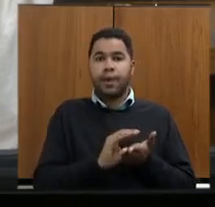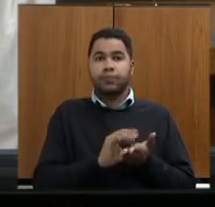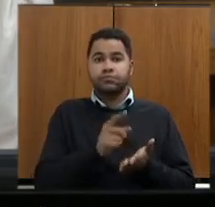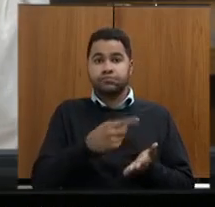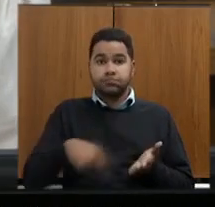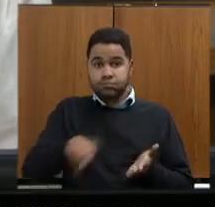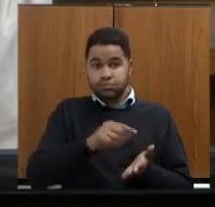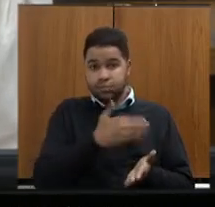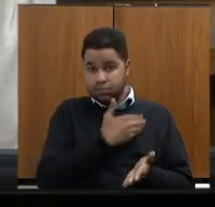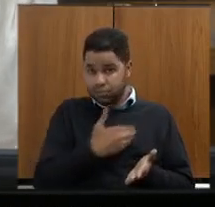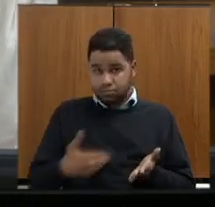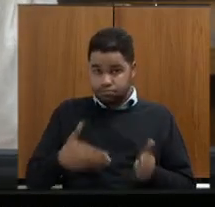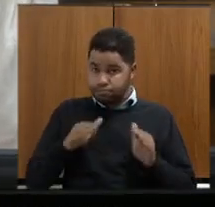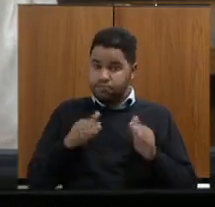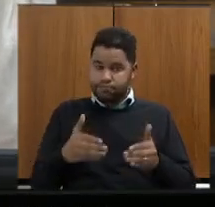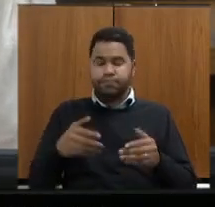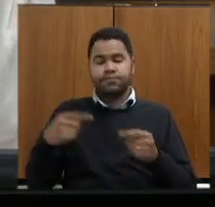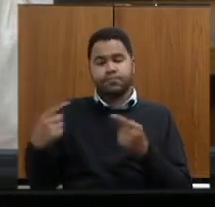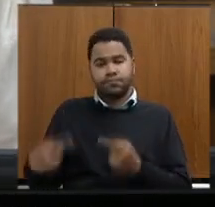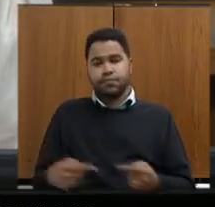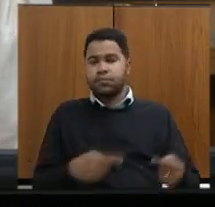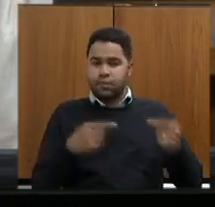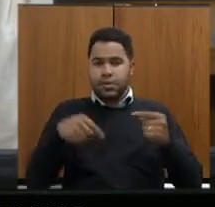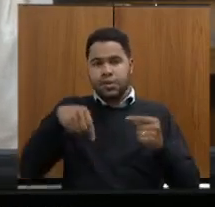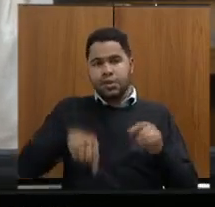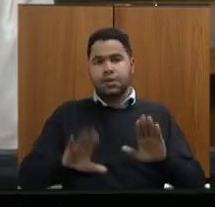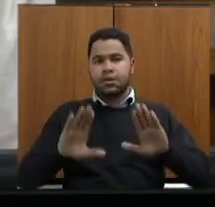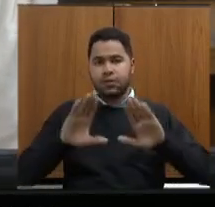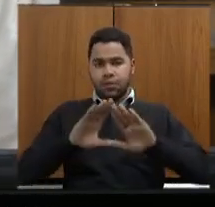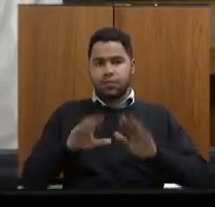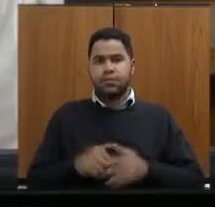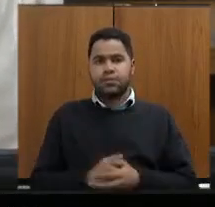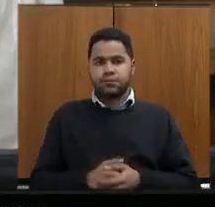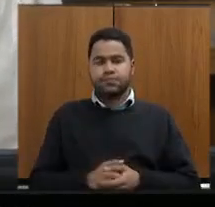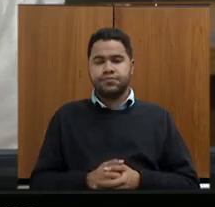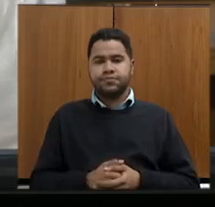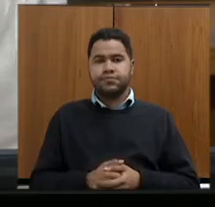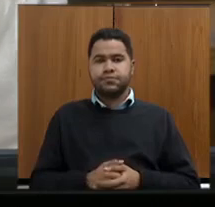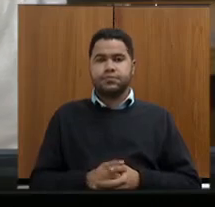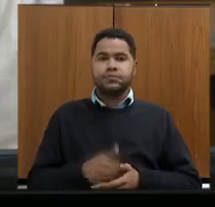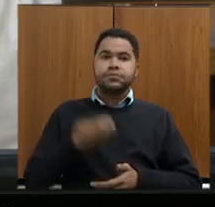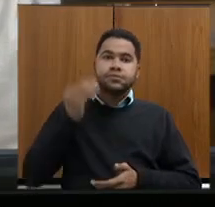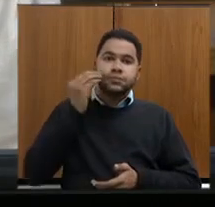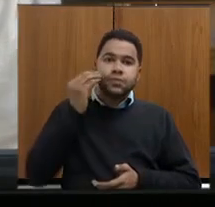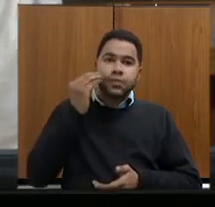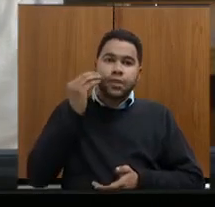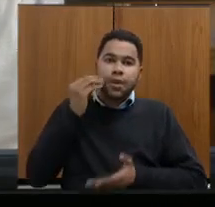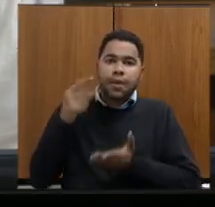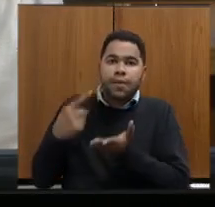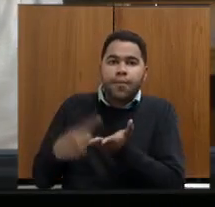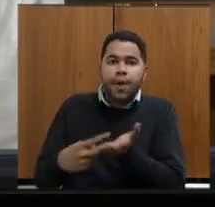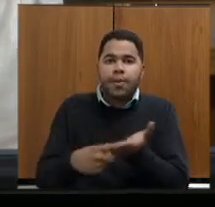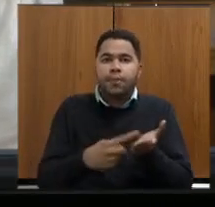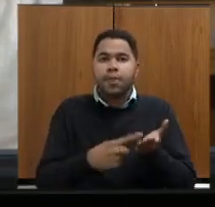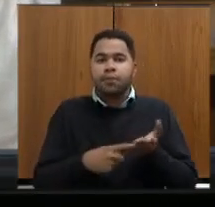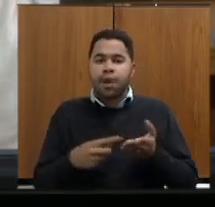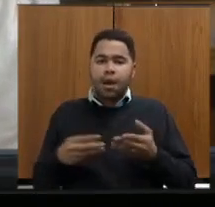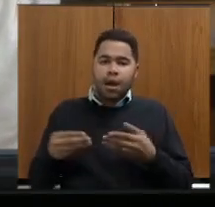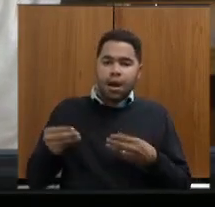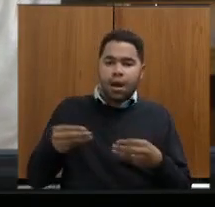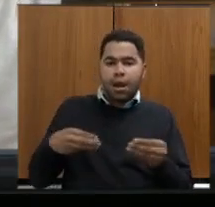estaduais com essa e destinação será debatido aqui na Assembleia é a gente vai buscar com os compromitentes tema